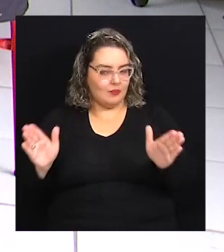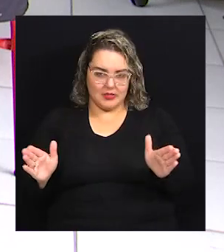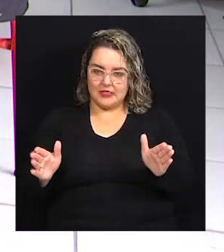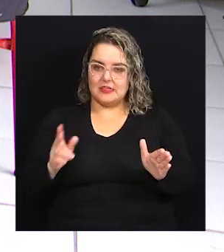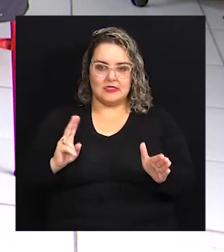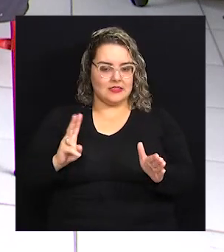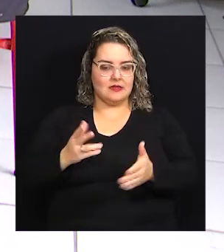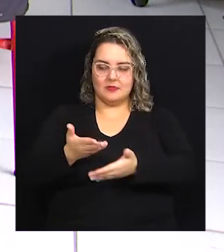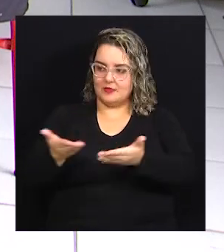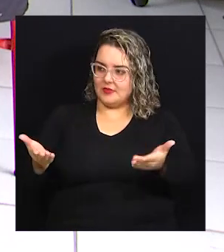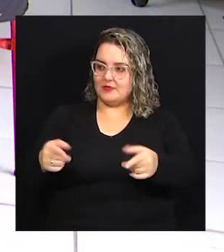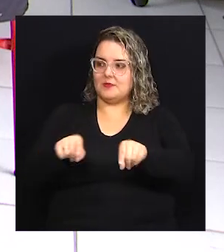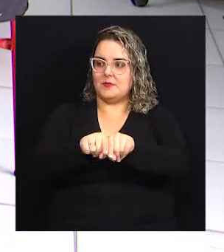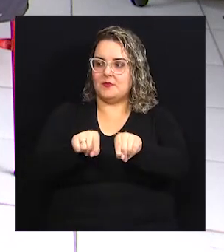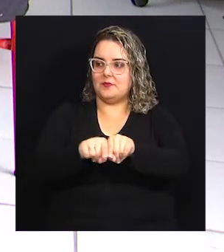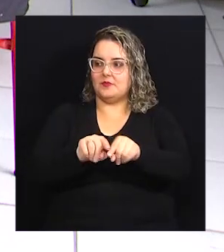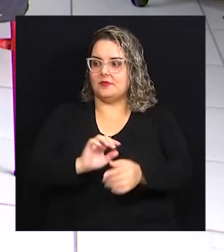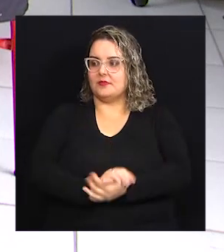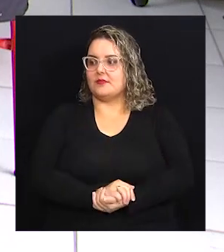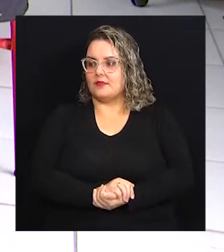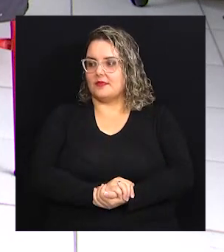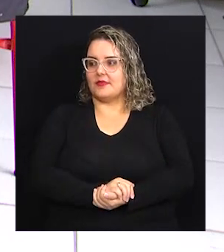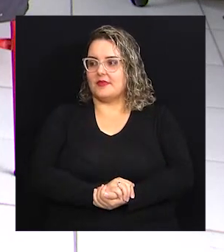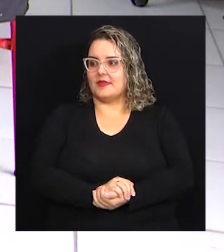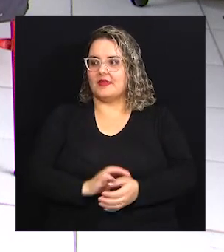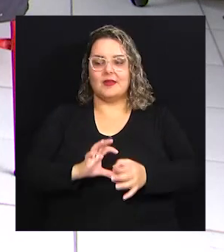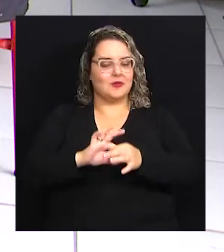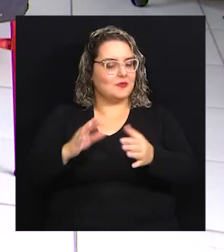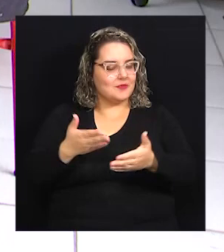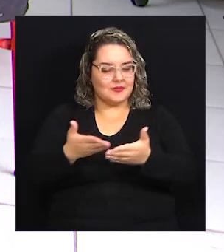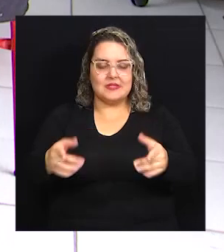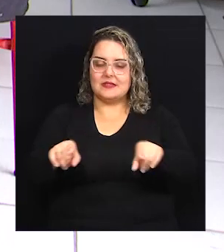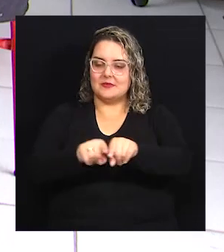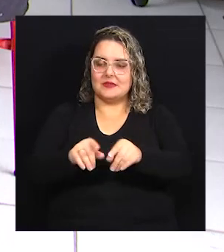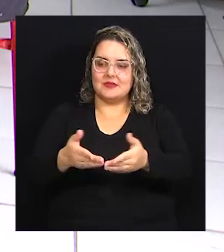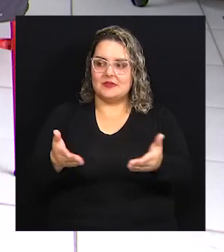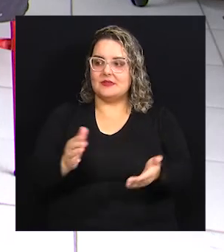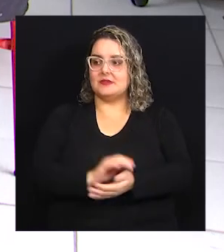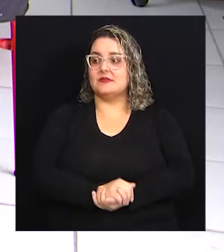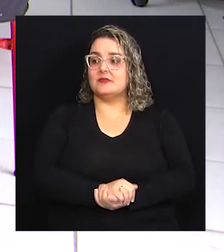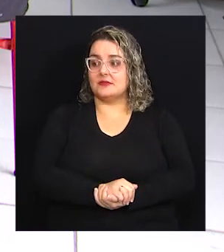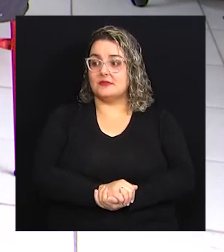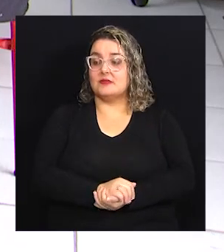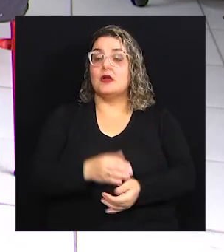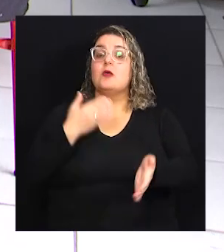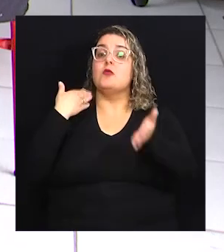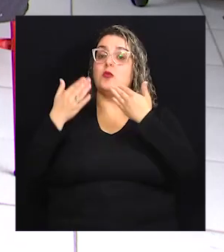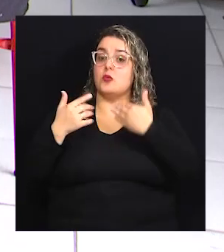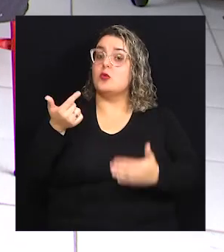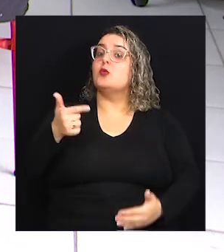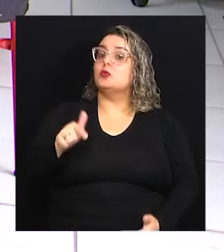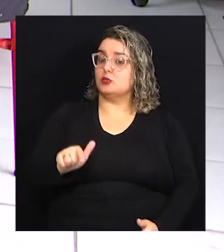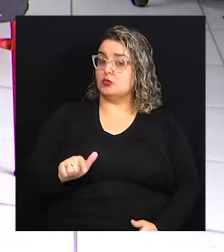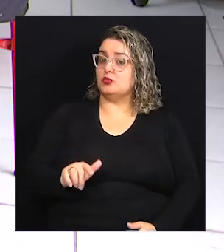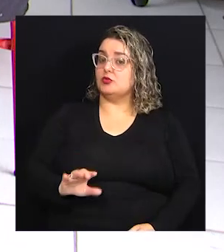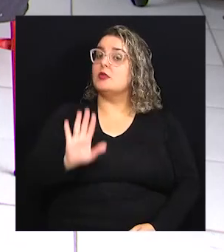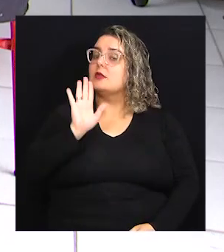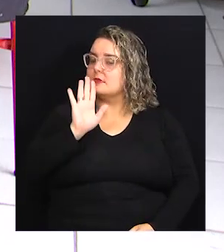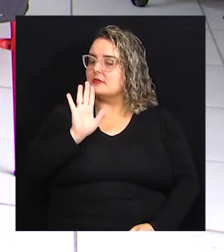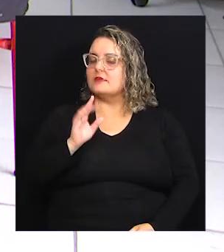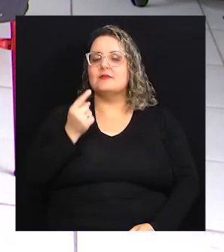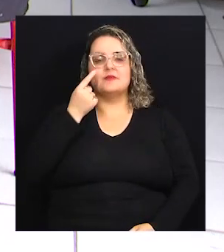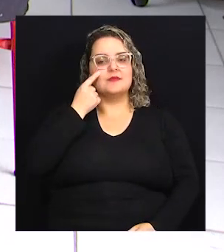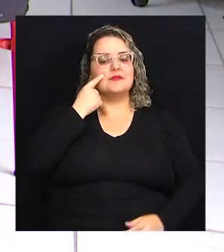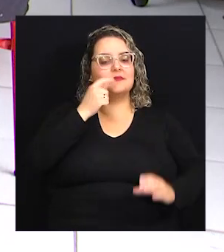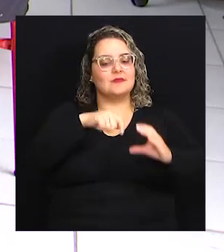Câmara Campinas fica de portas abertas para vocês também. O espaço também é de vocês. E a nossa conversa aqui ainda